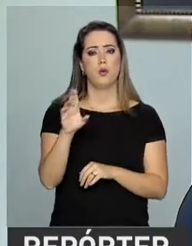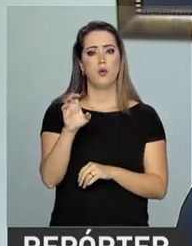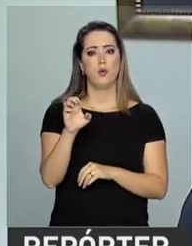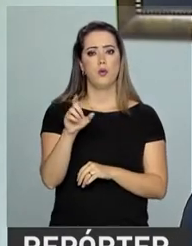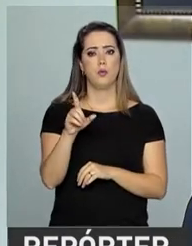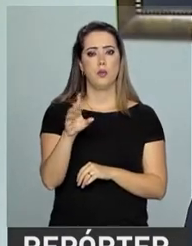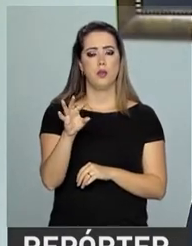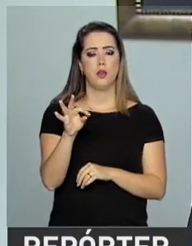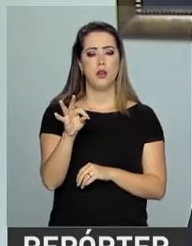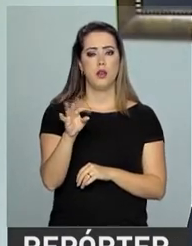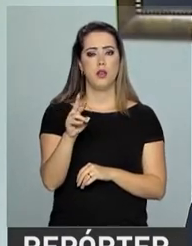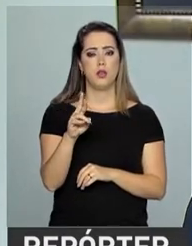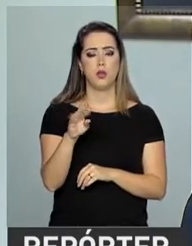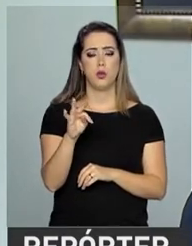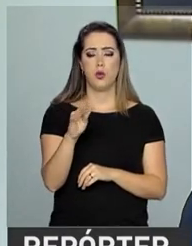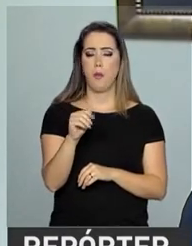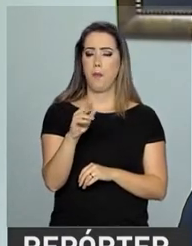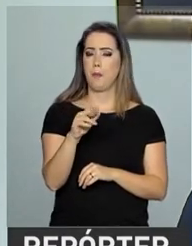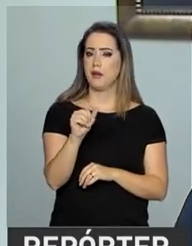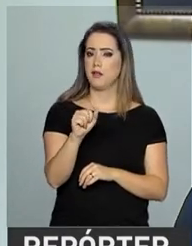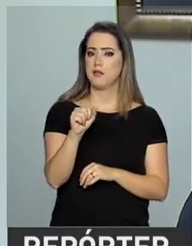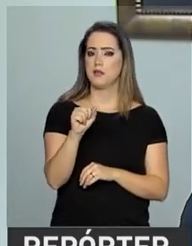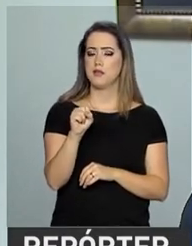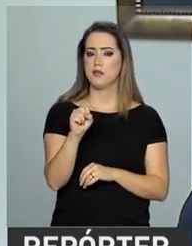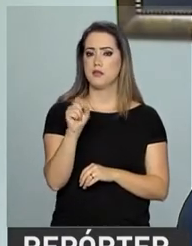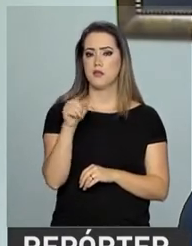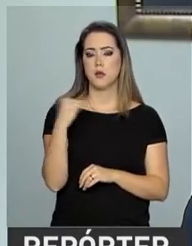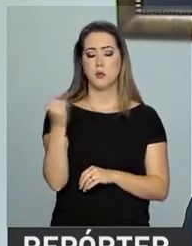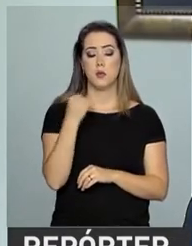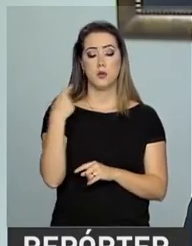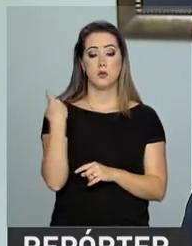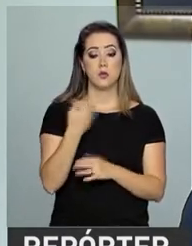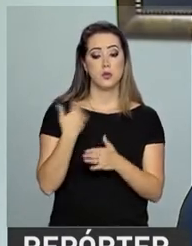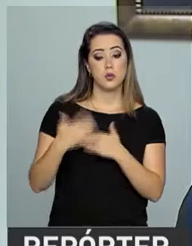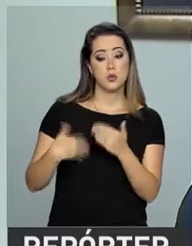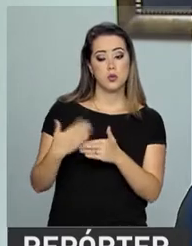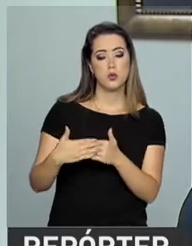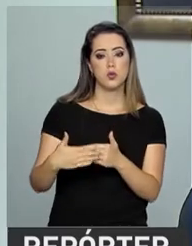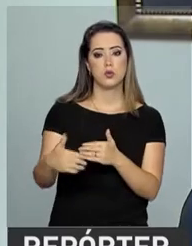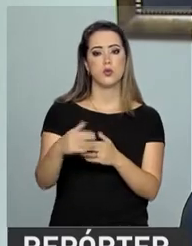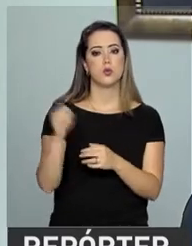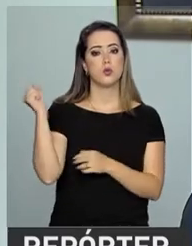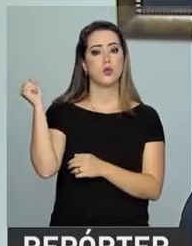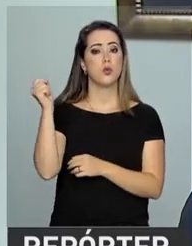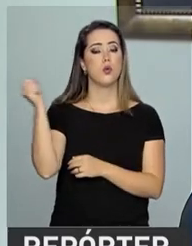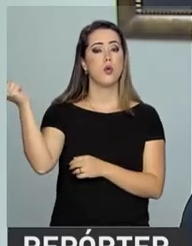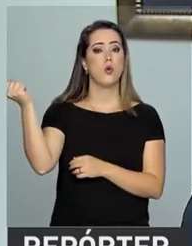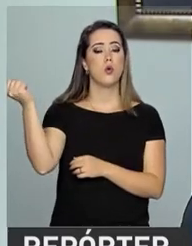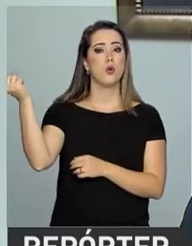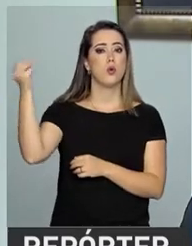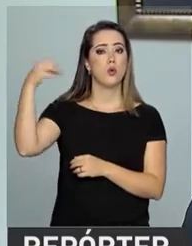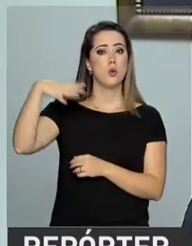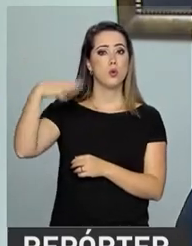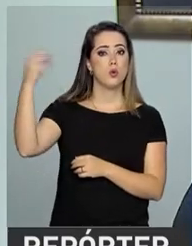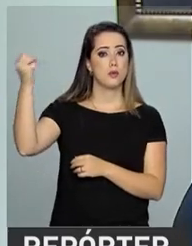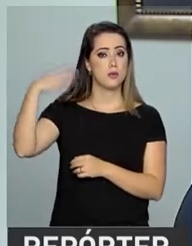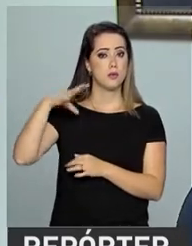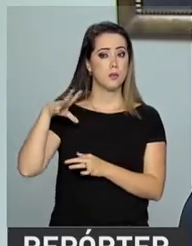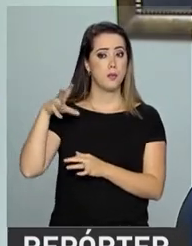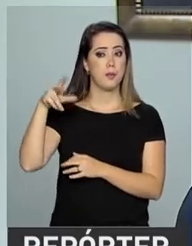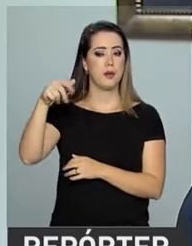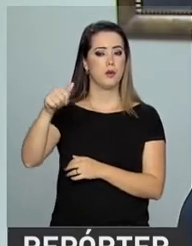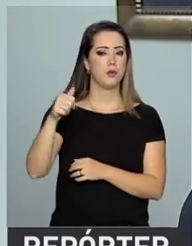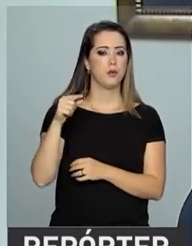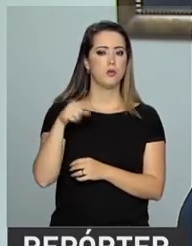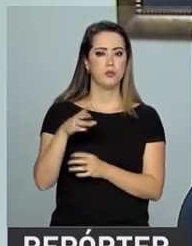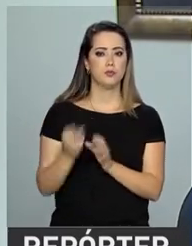primeiro que nós possamos dar continuidade inclusive ampliar o programa luz para todos ela vai permitir que se produza